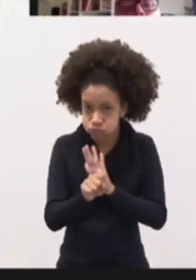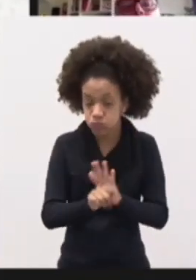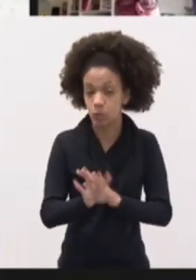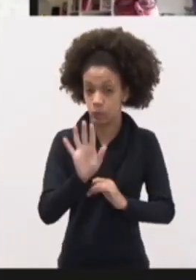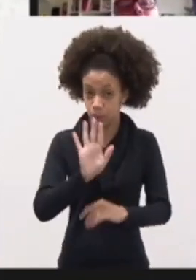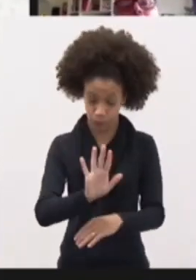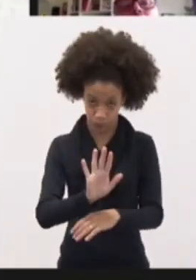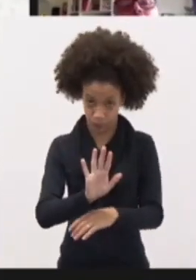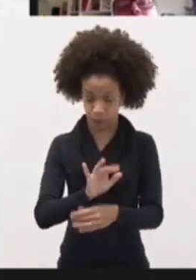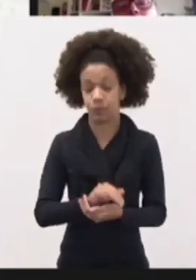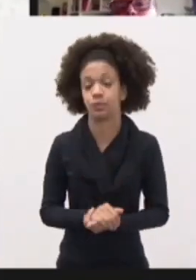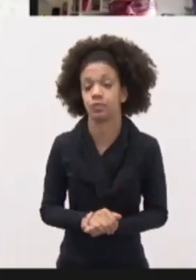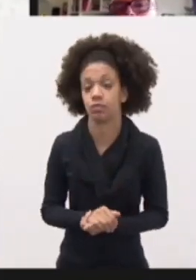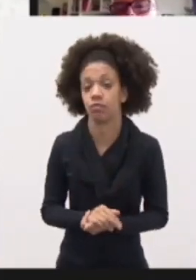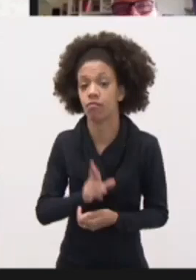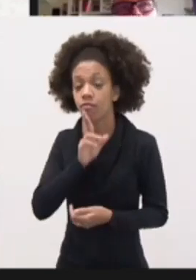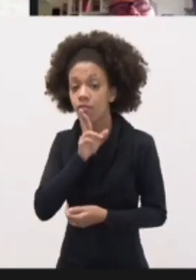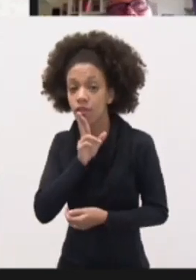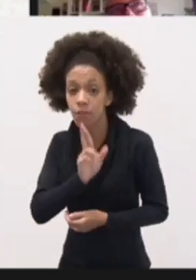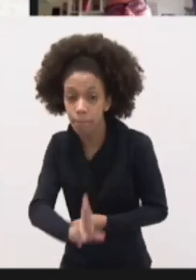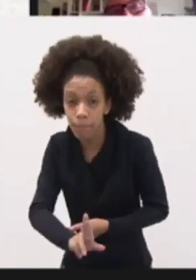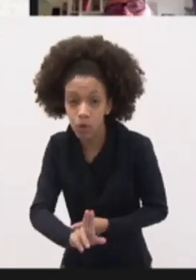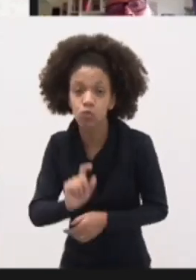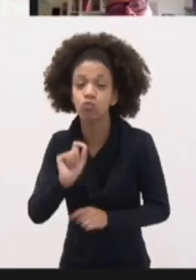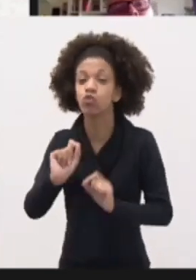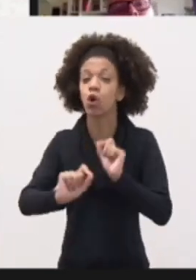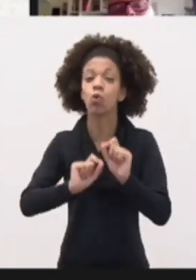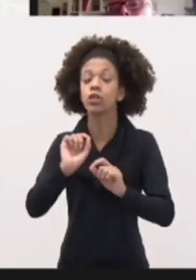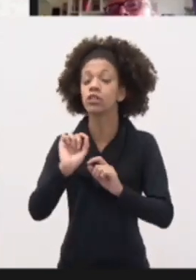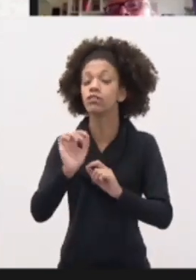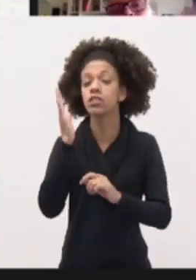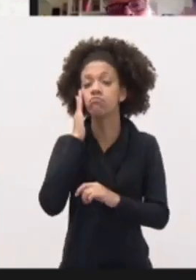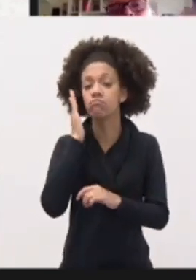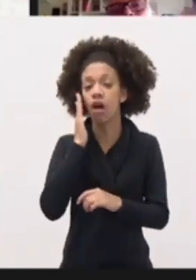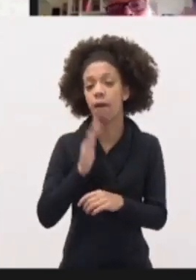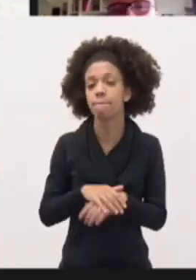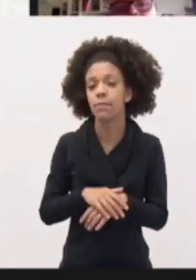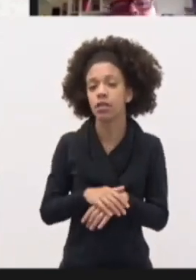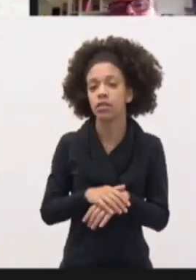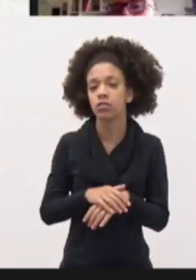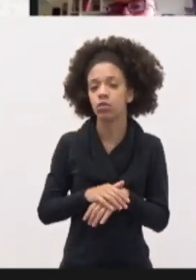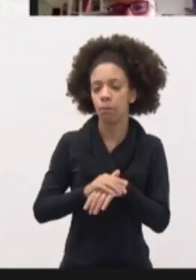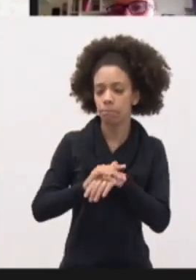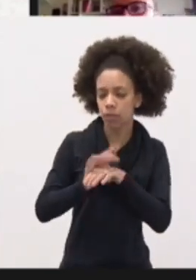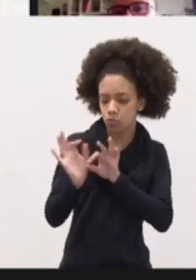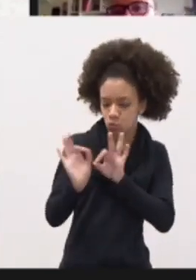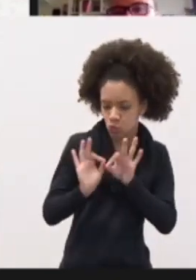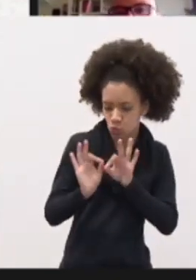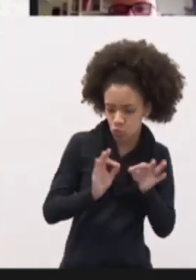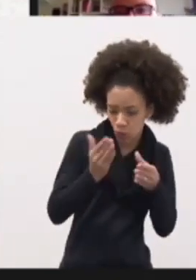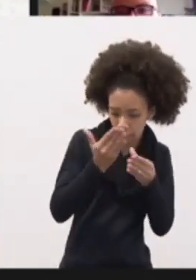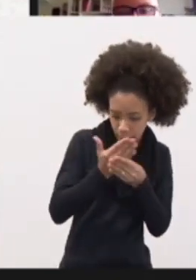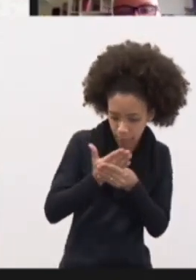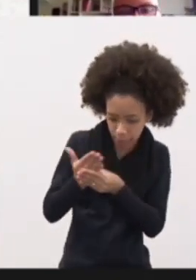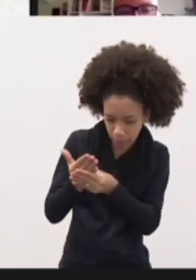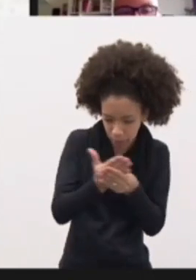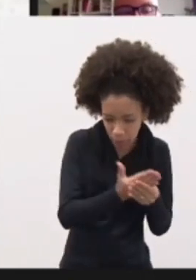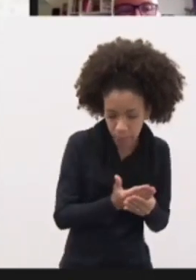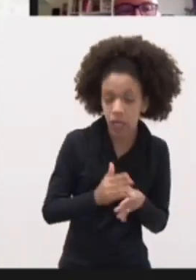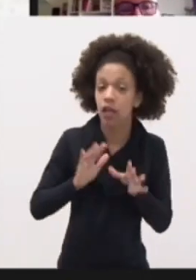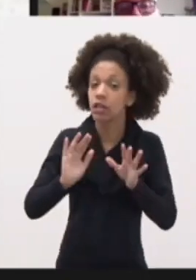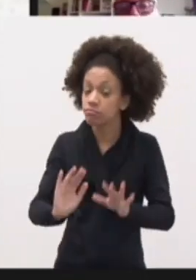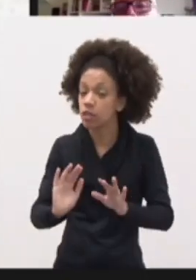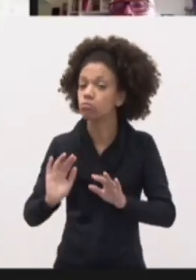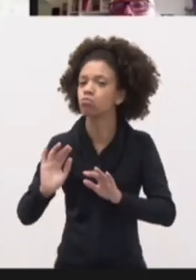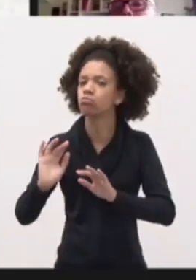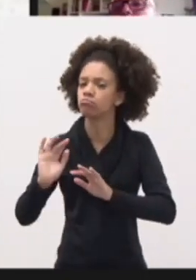olha, responde o que você sabe sobre gestão de arquivos, enfim, a gente vai desenvolvendo essas perguntas